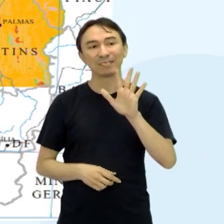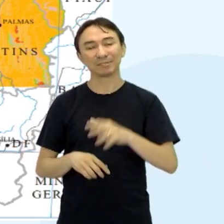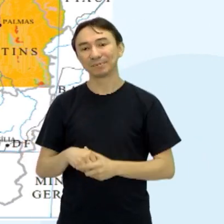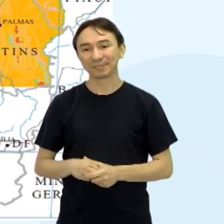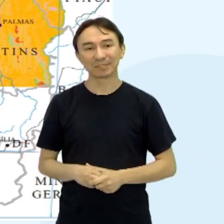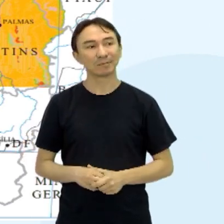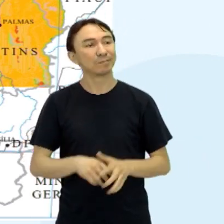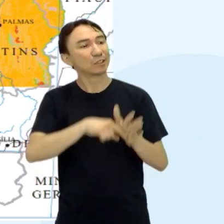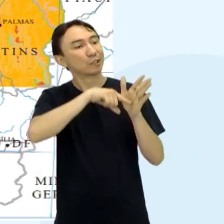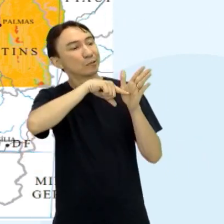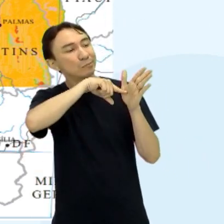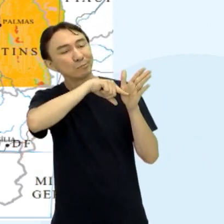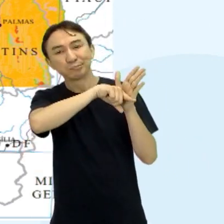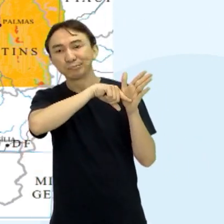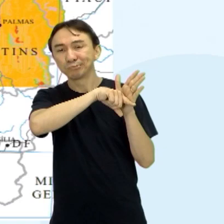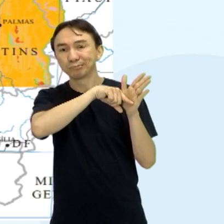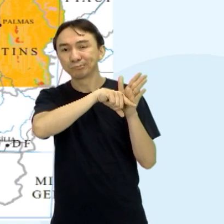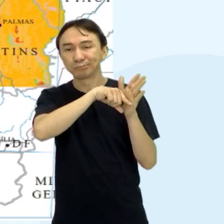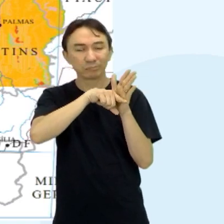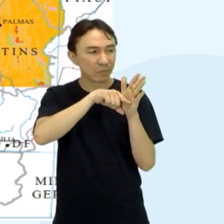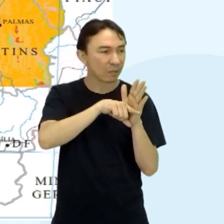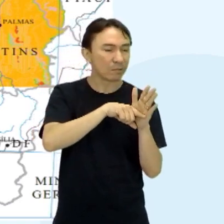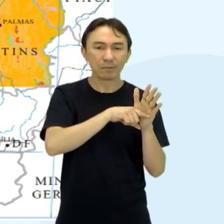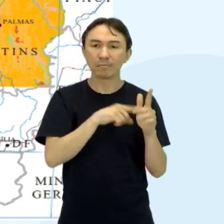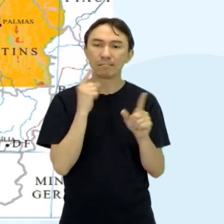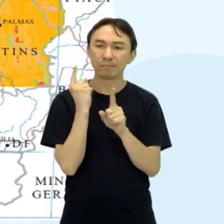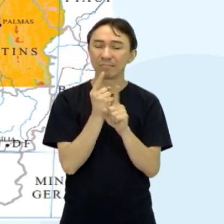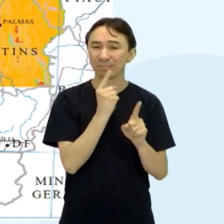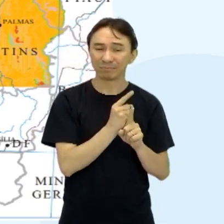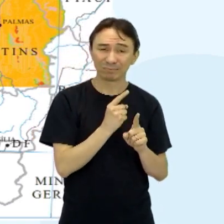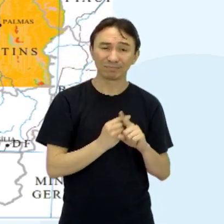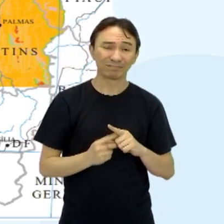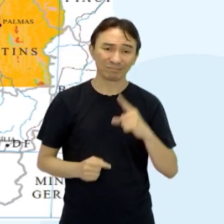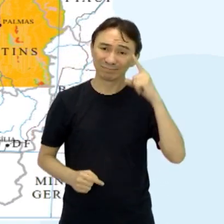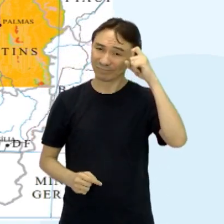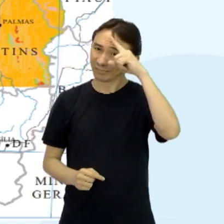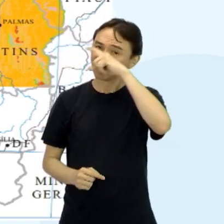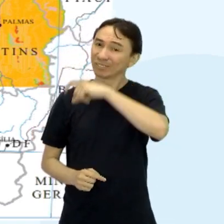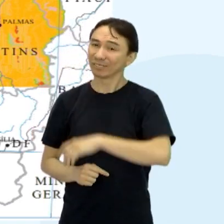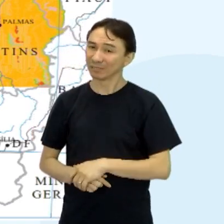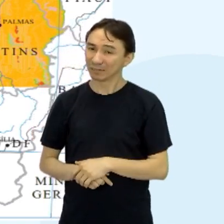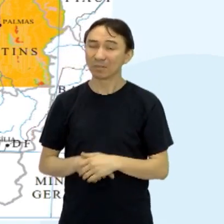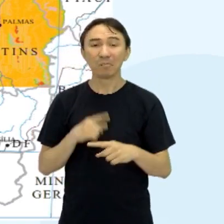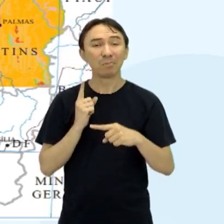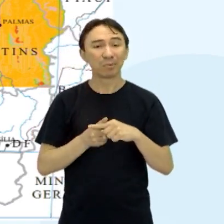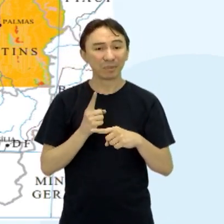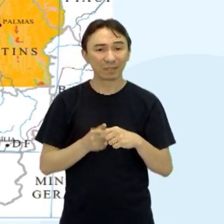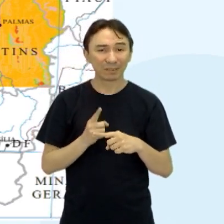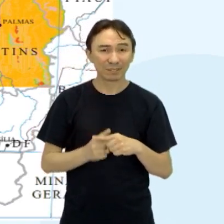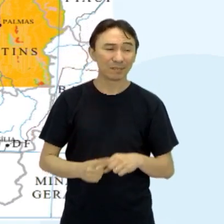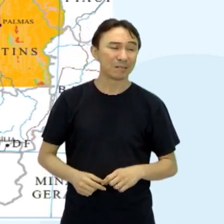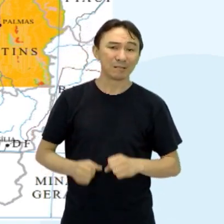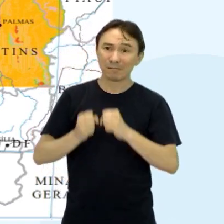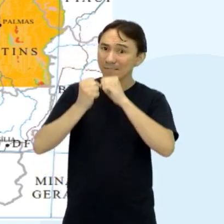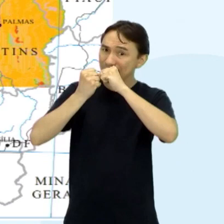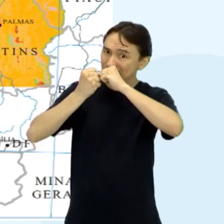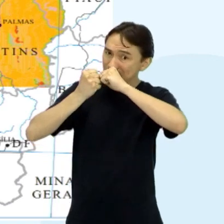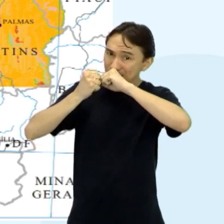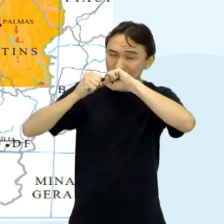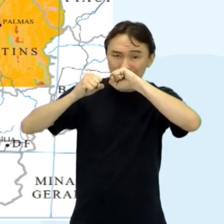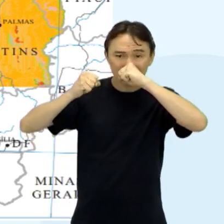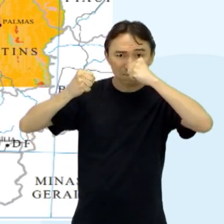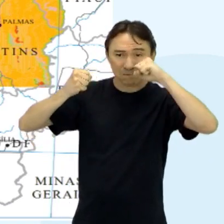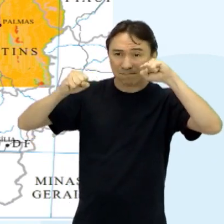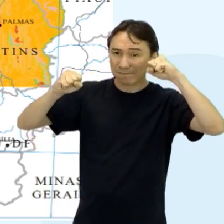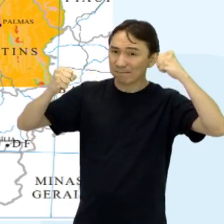fiscalização, porque nós temos aí uma região aí com uma imensa área, né? Tá aí mais de 60% do território